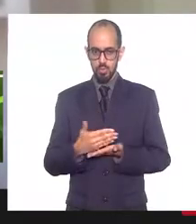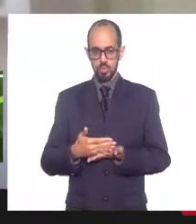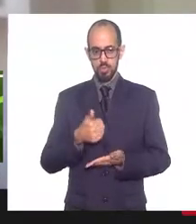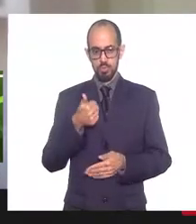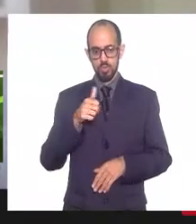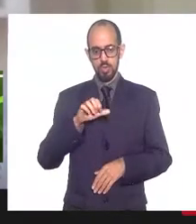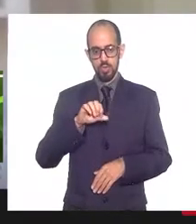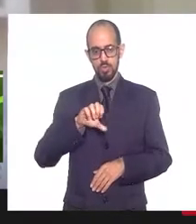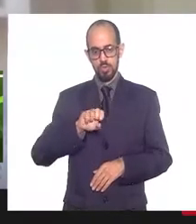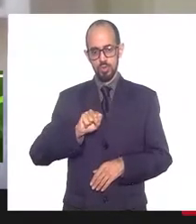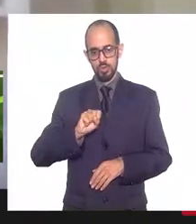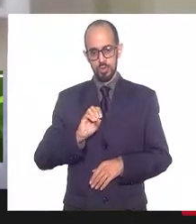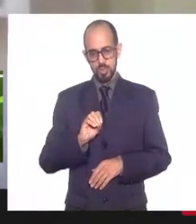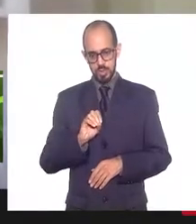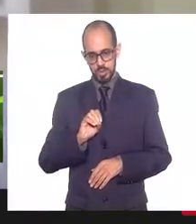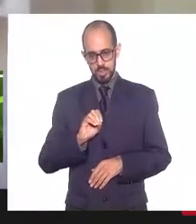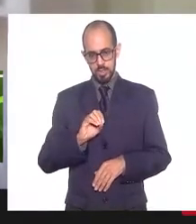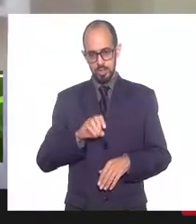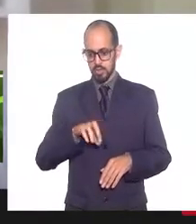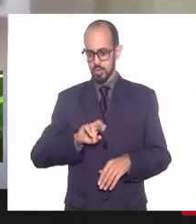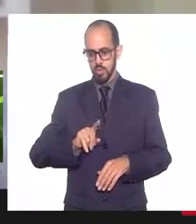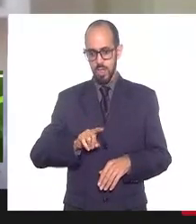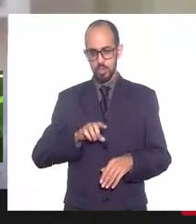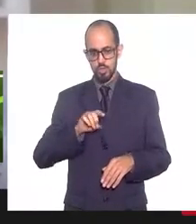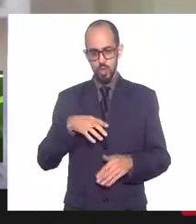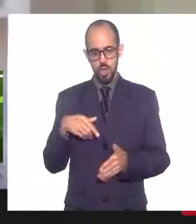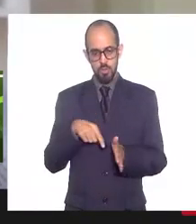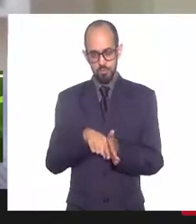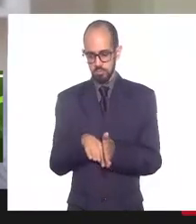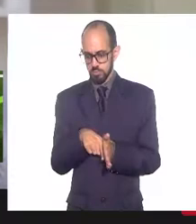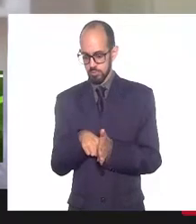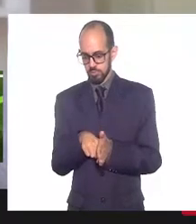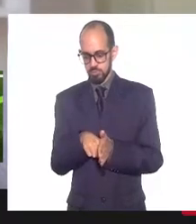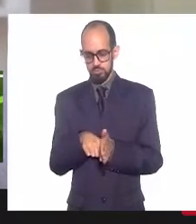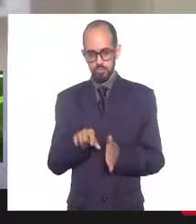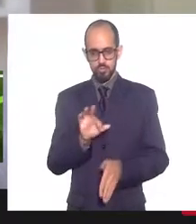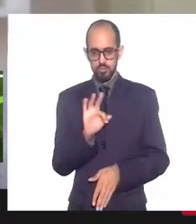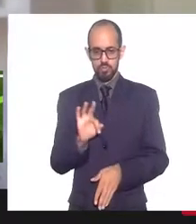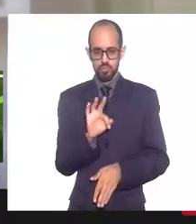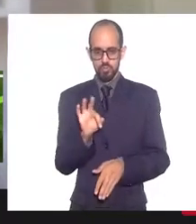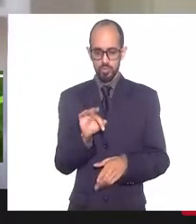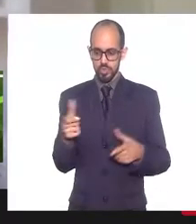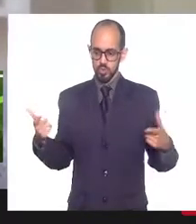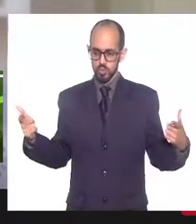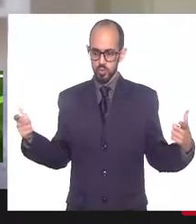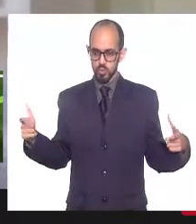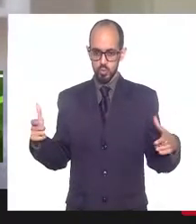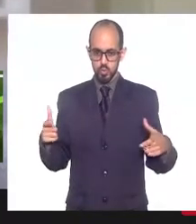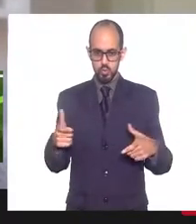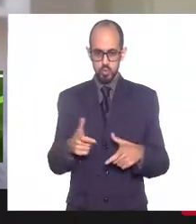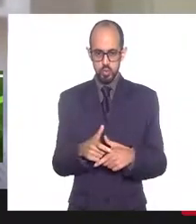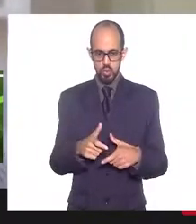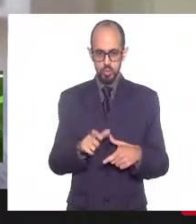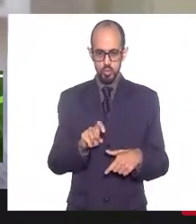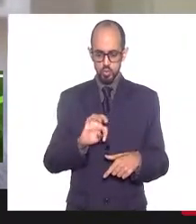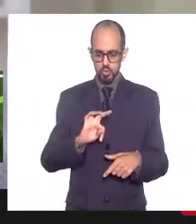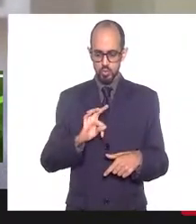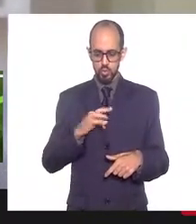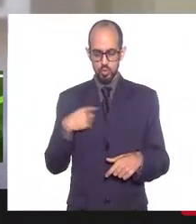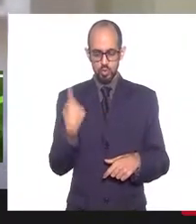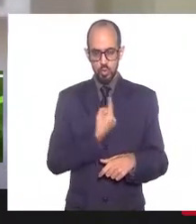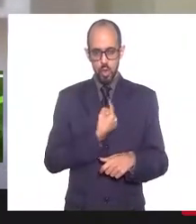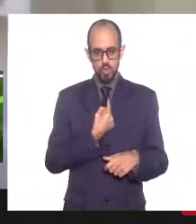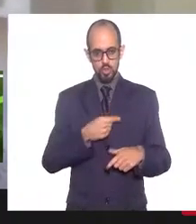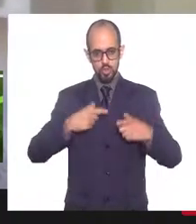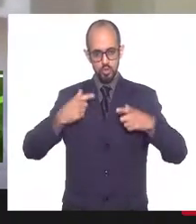de pesquisa acadêmica, mas dessas vivências, do nosso sofrimento, do encolhimento dos nossos espaços e